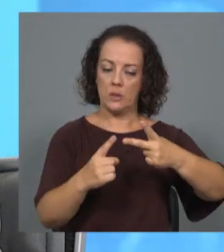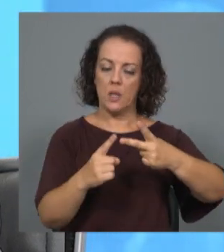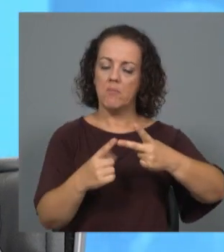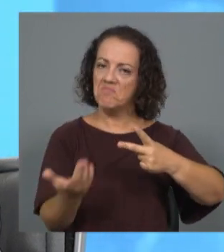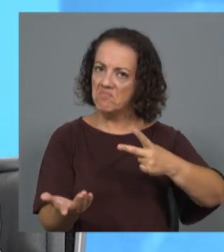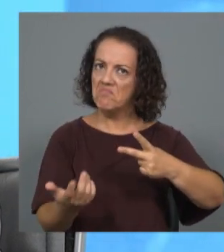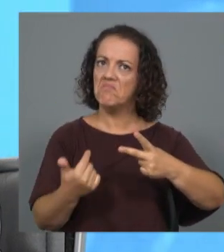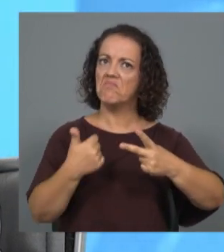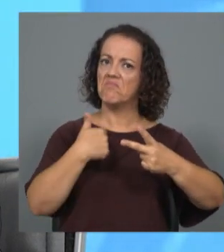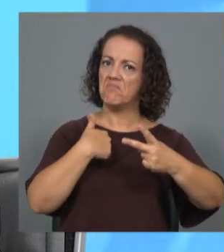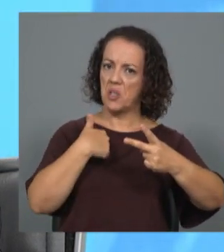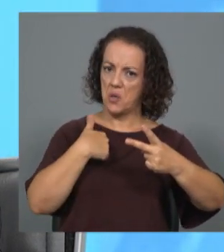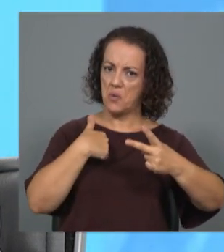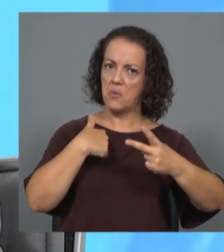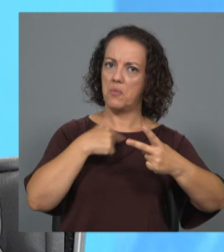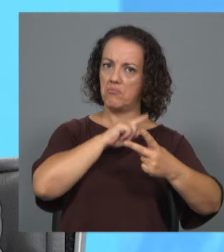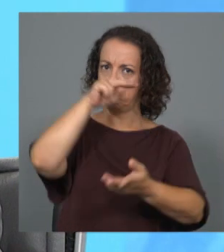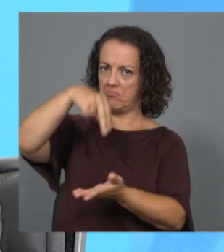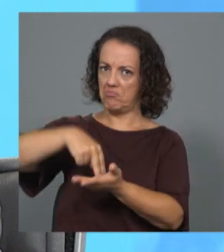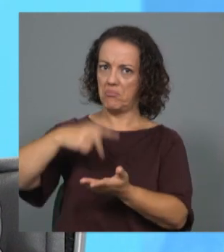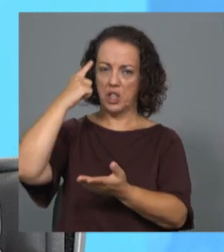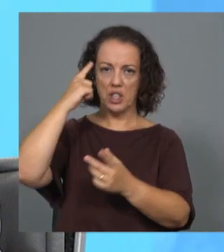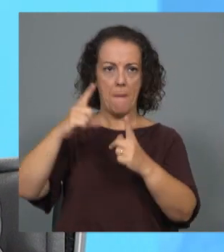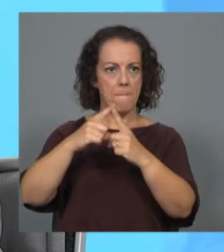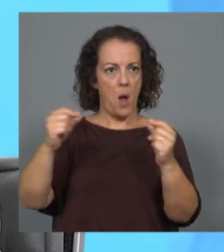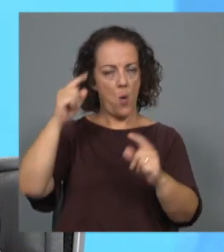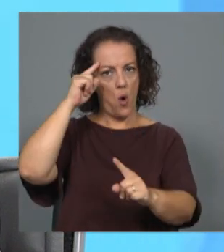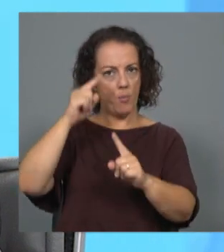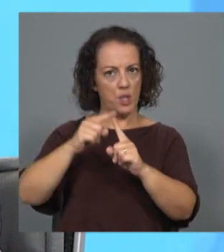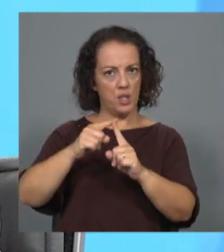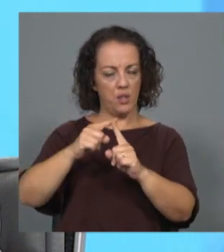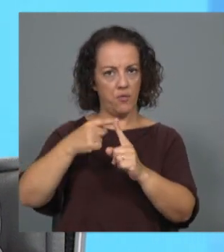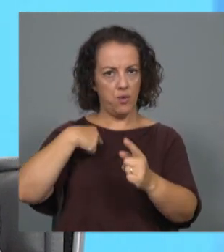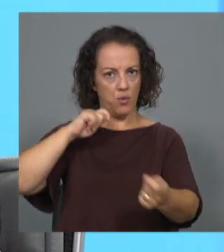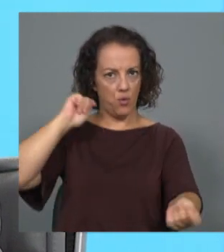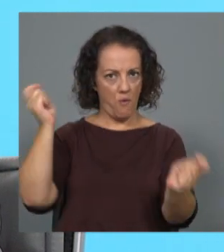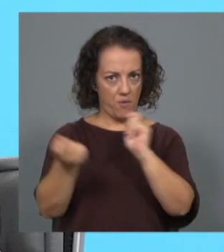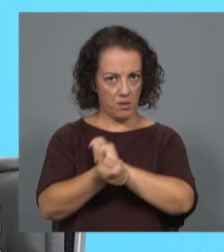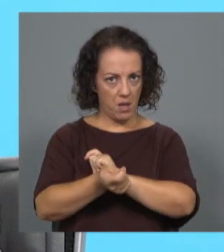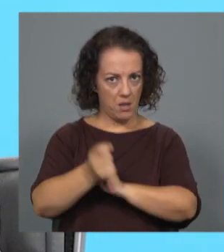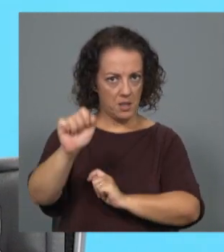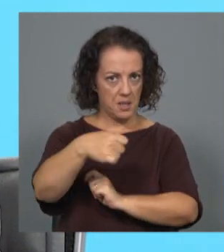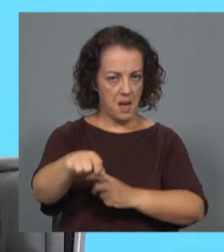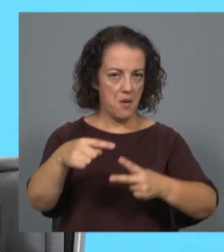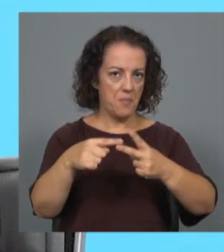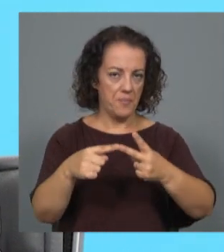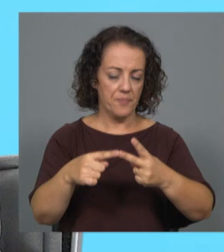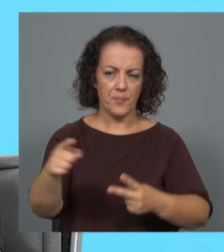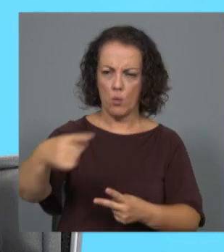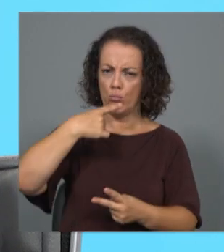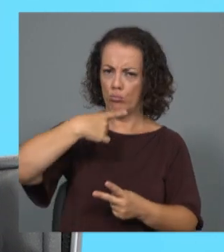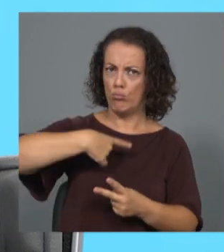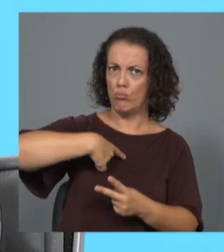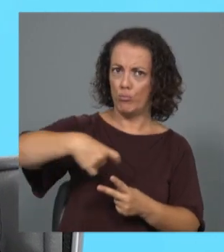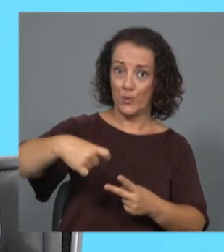no Japão para converter. E esta pergunta, naturalmente, levou-me a responder